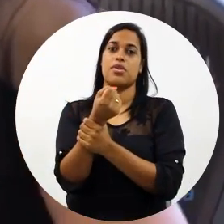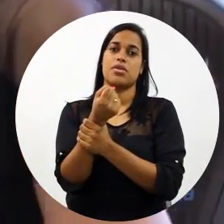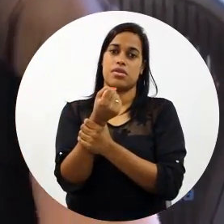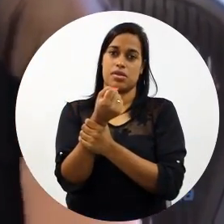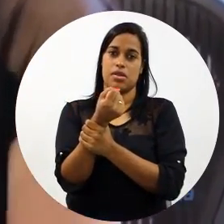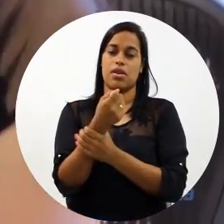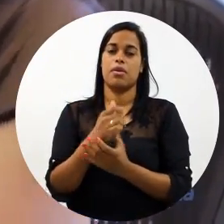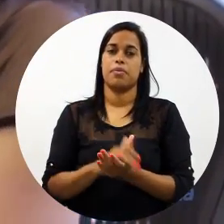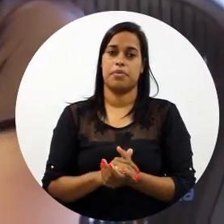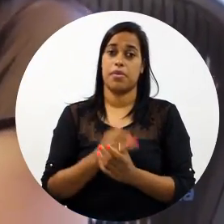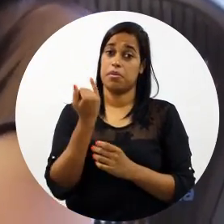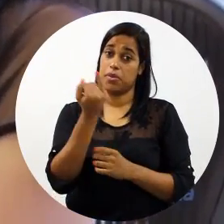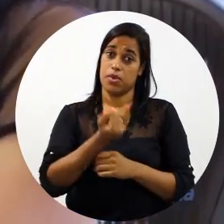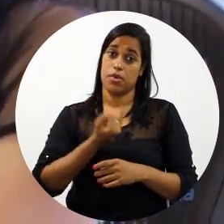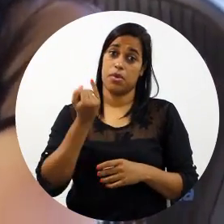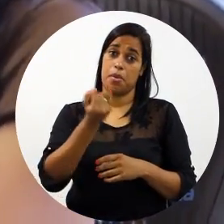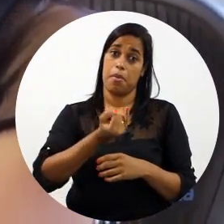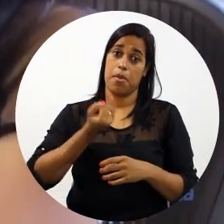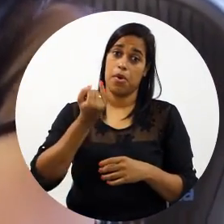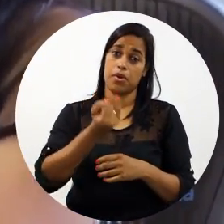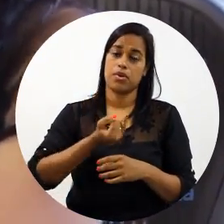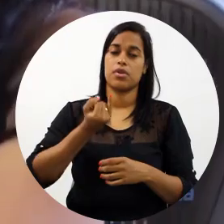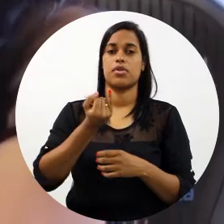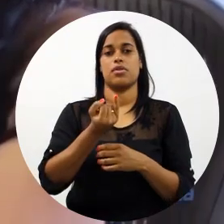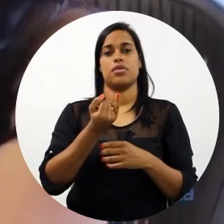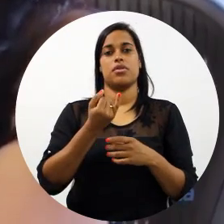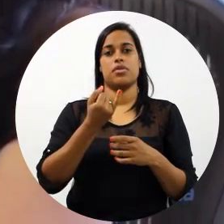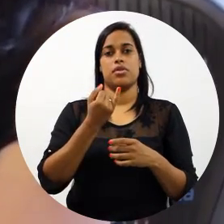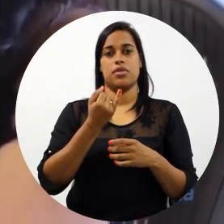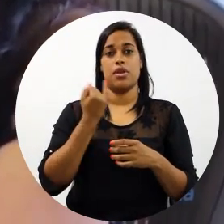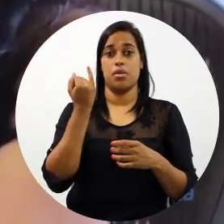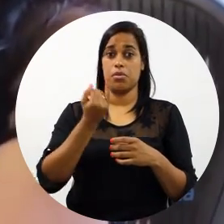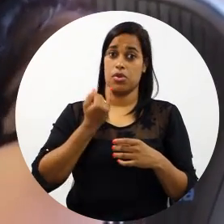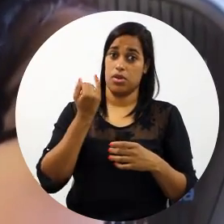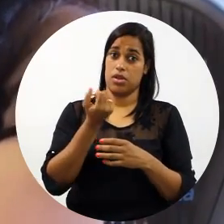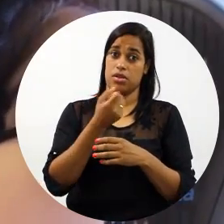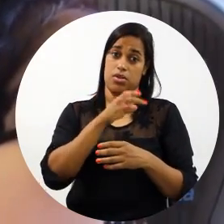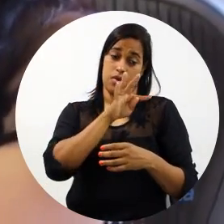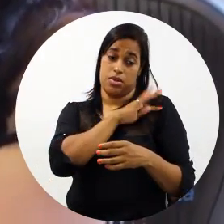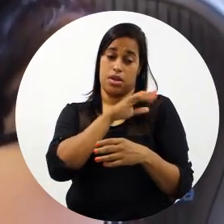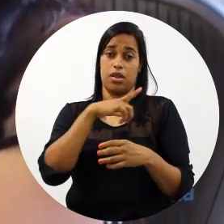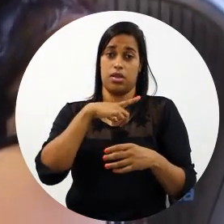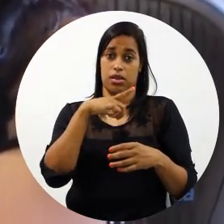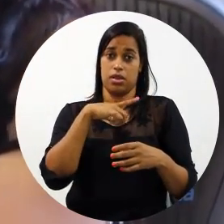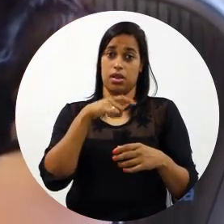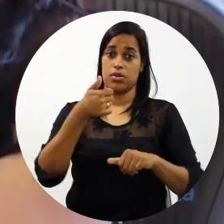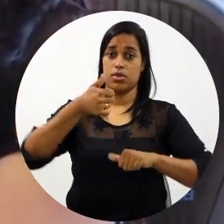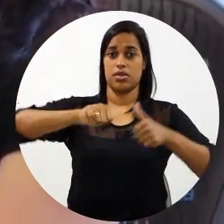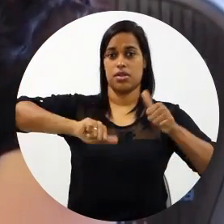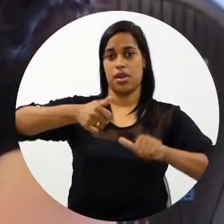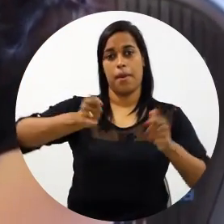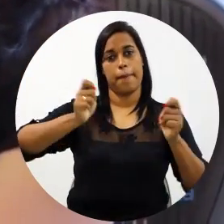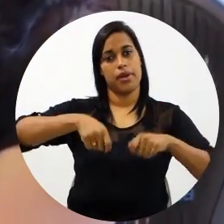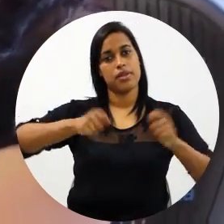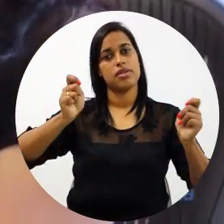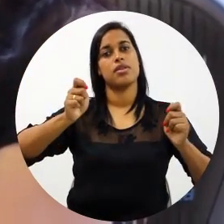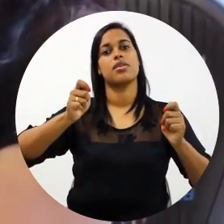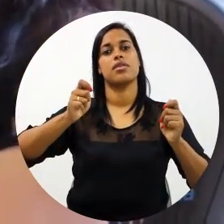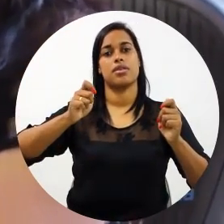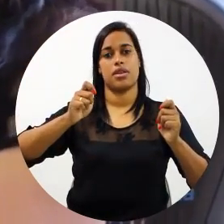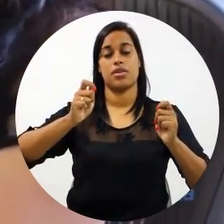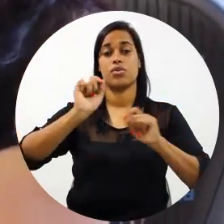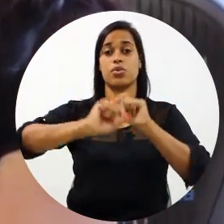segurança. Importantíssimo que o técnico de segurança tenha nas suas habilidades